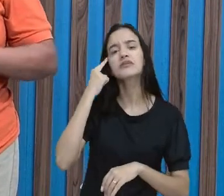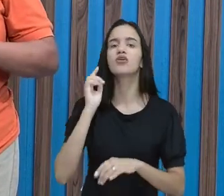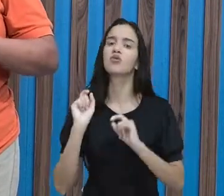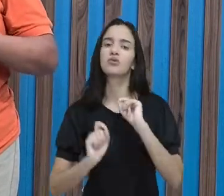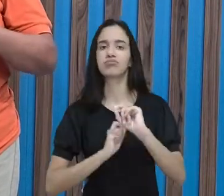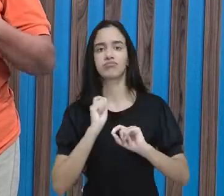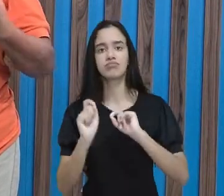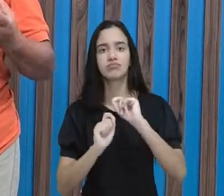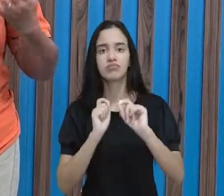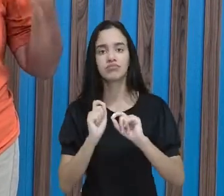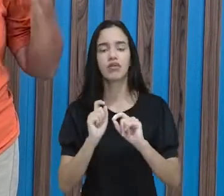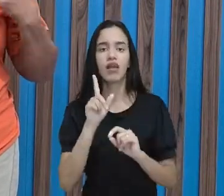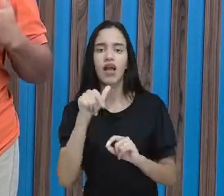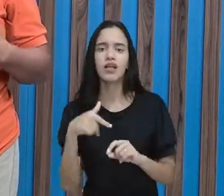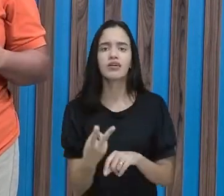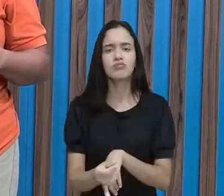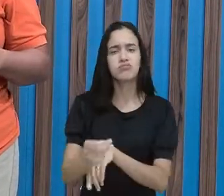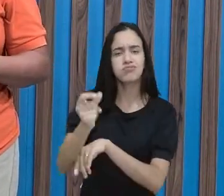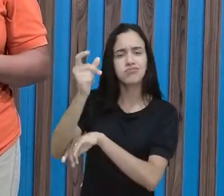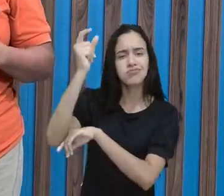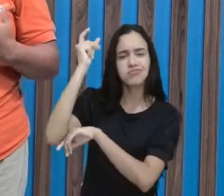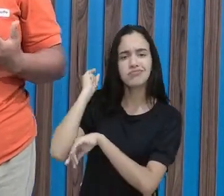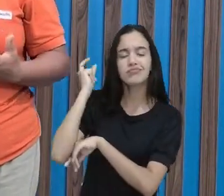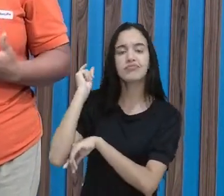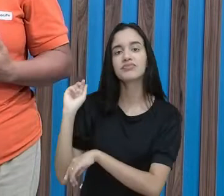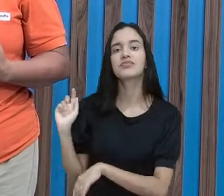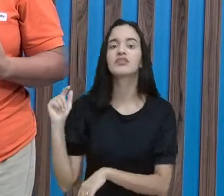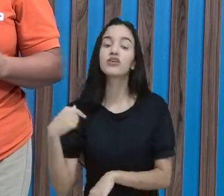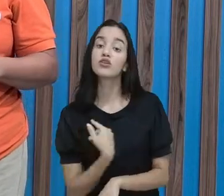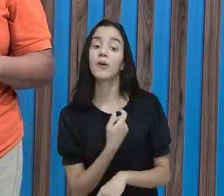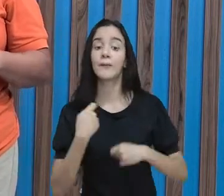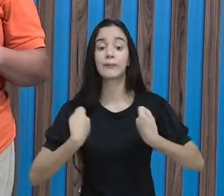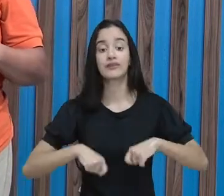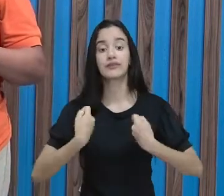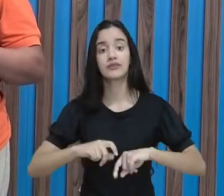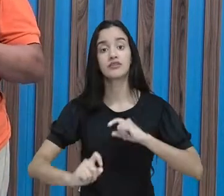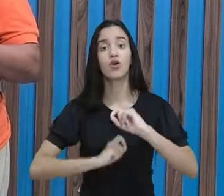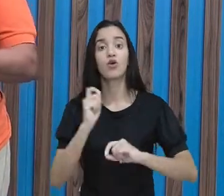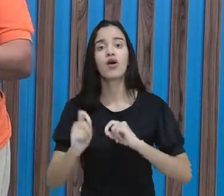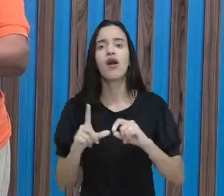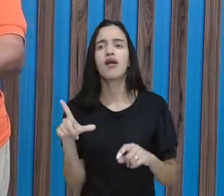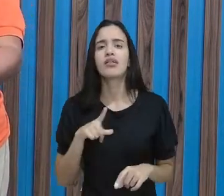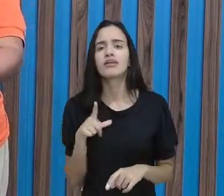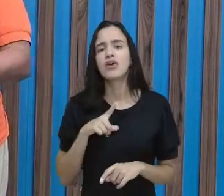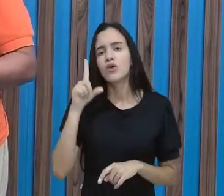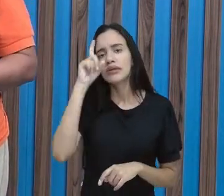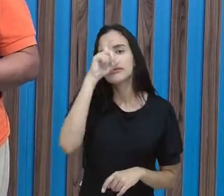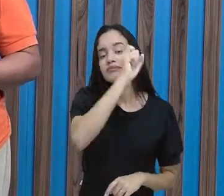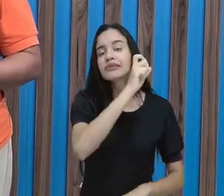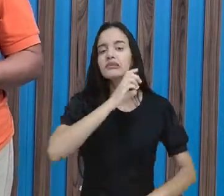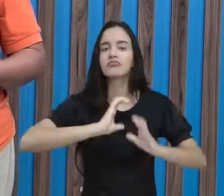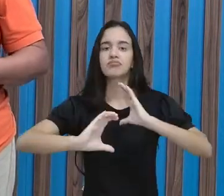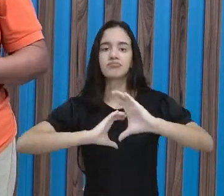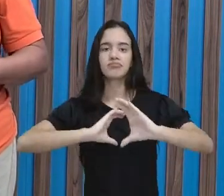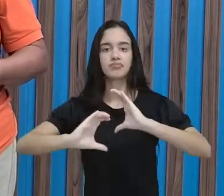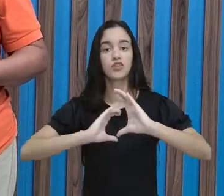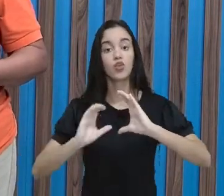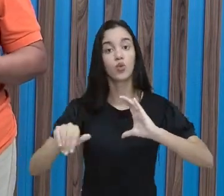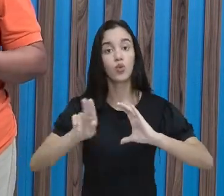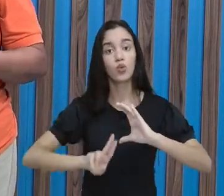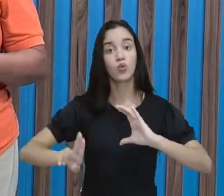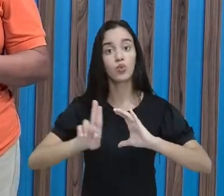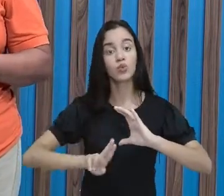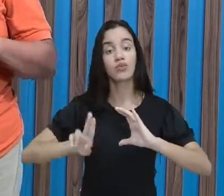que há algum tempo atrás, a gente precisava ter uma dificuldade para se comunicar, utilizava